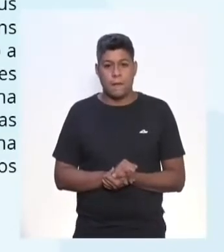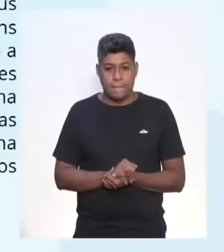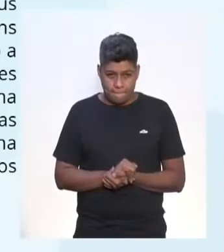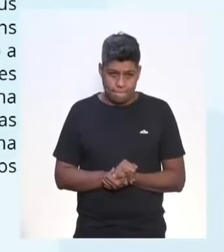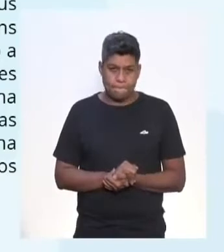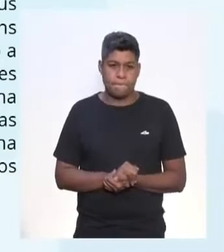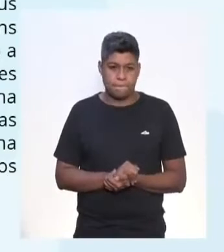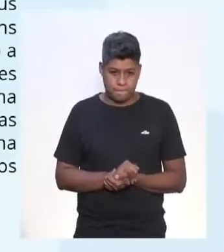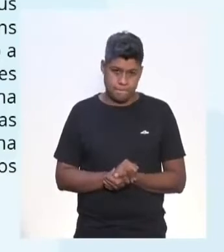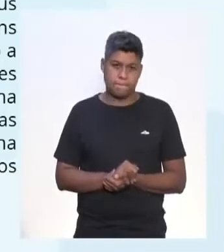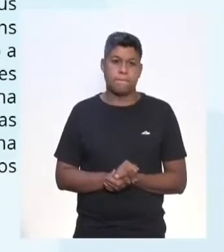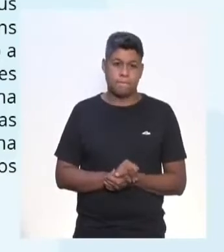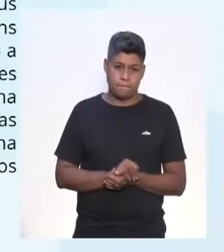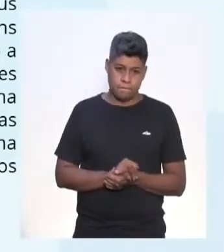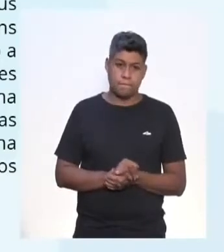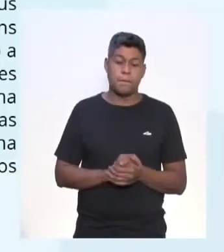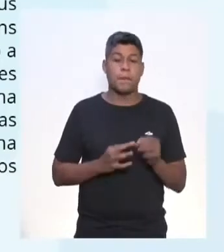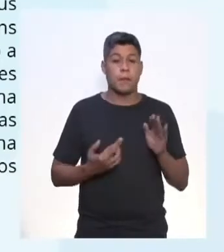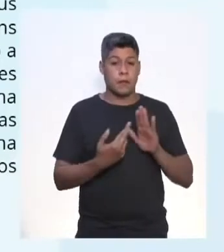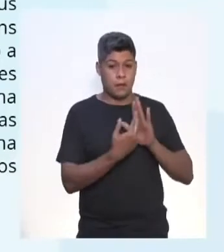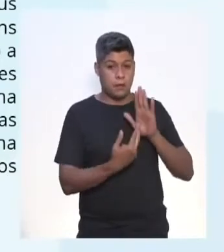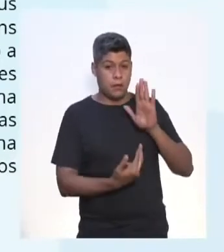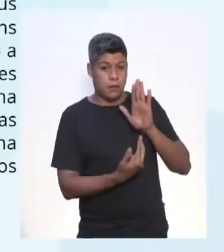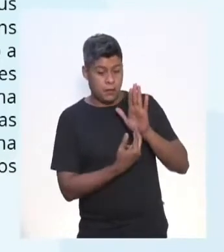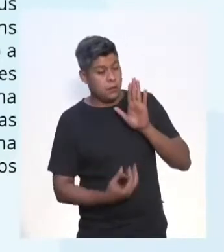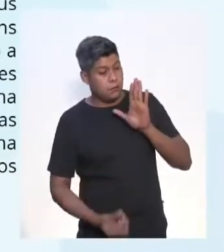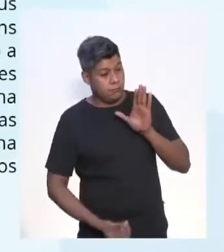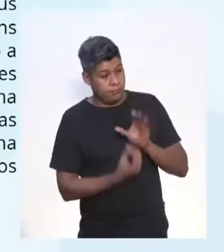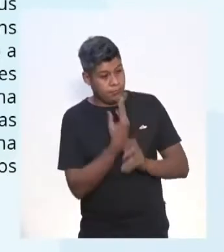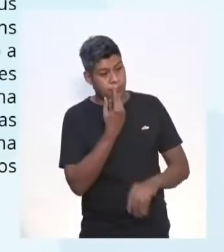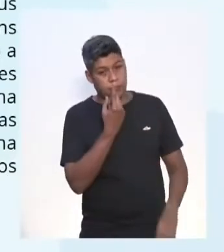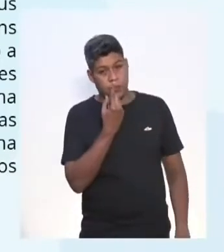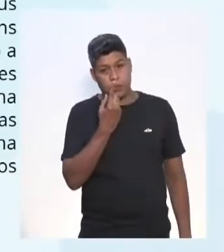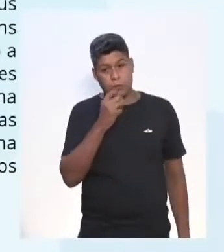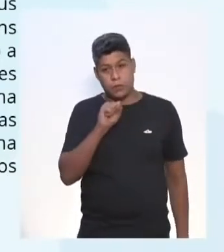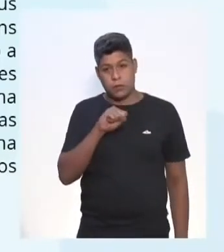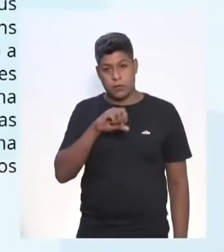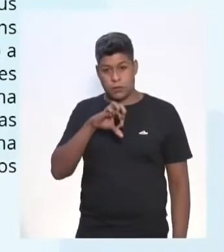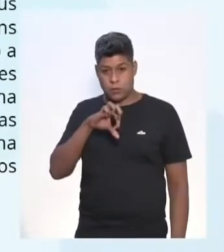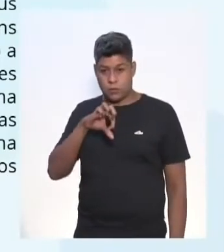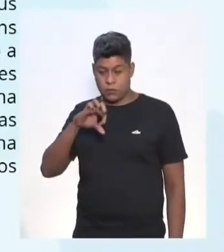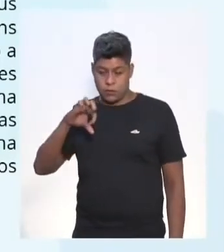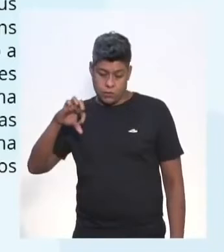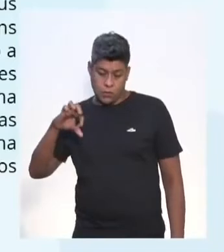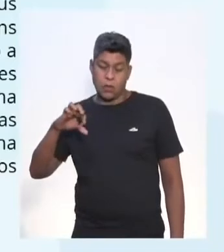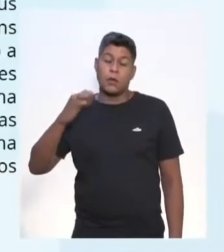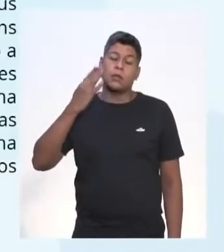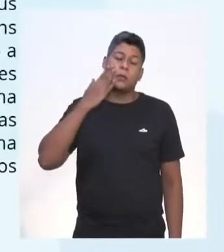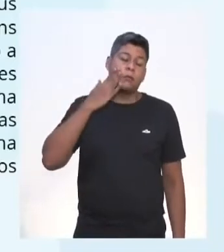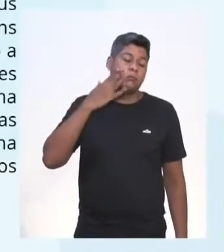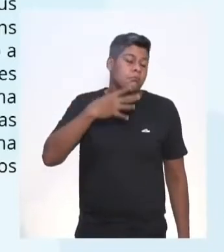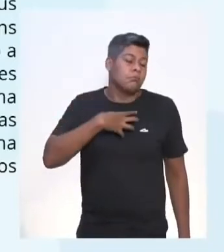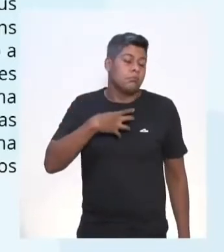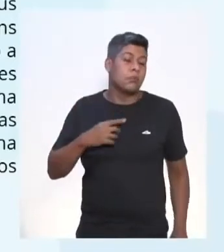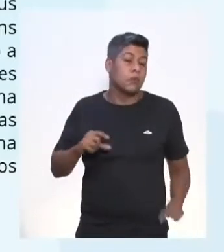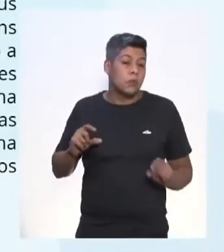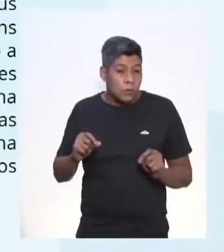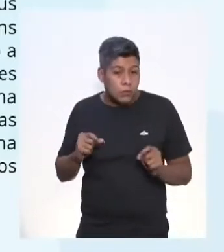O regime republicano, proclamado em 1889, não significou